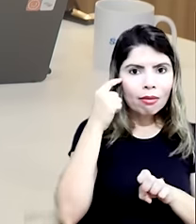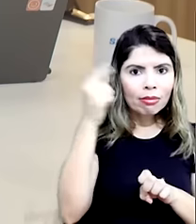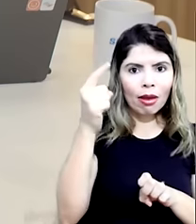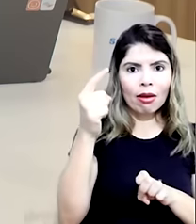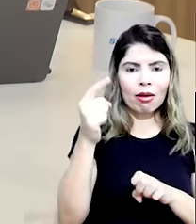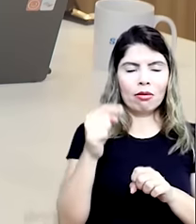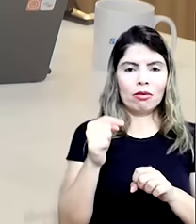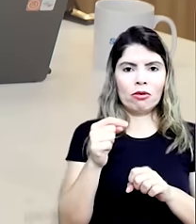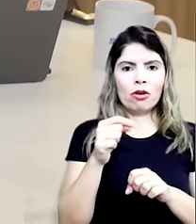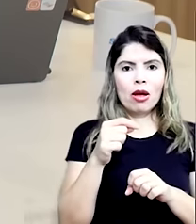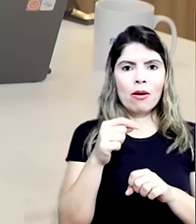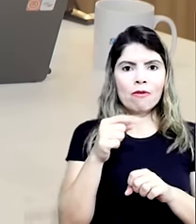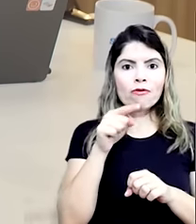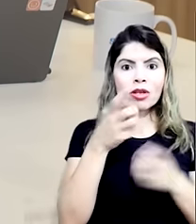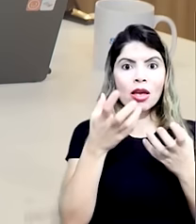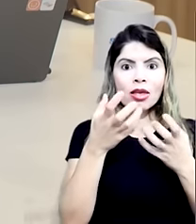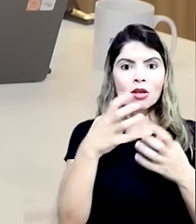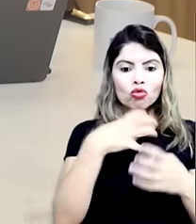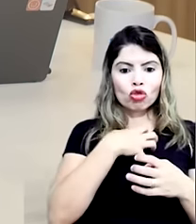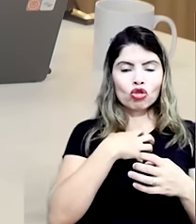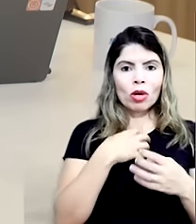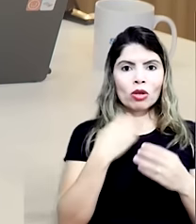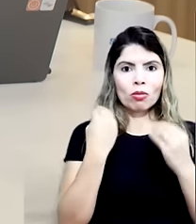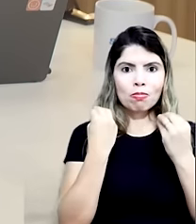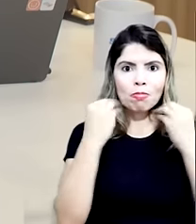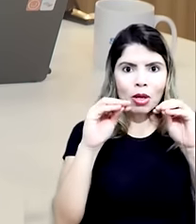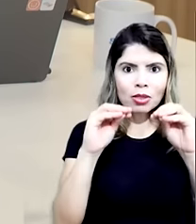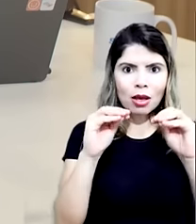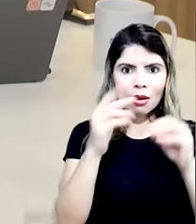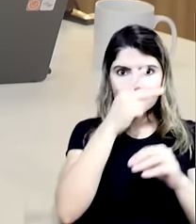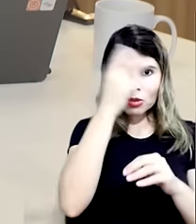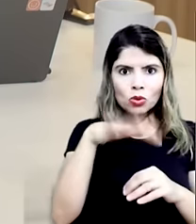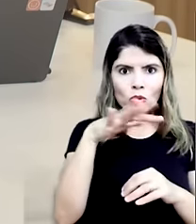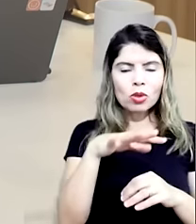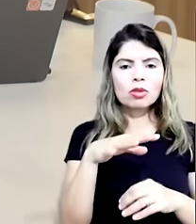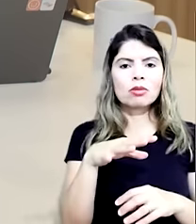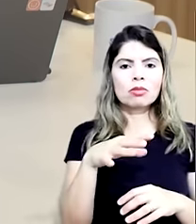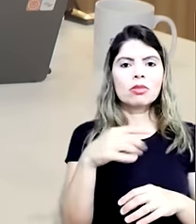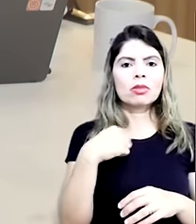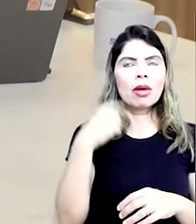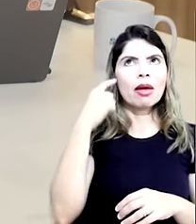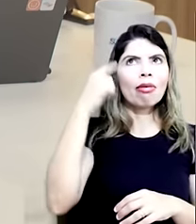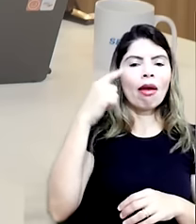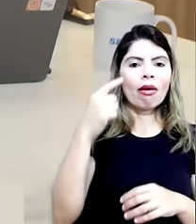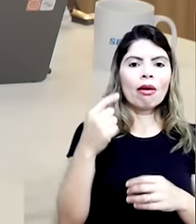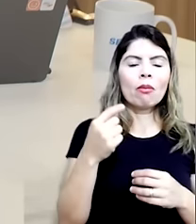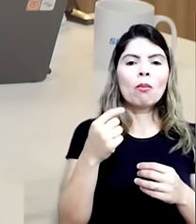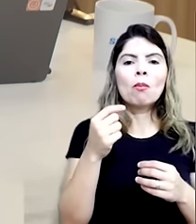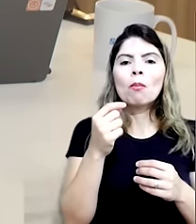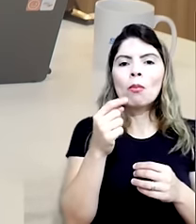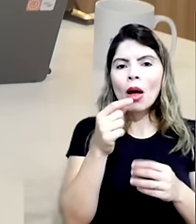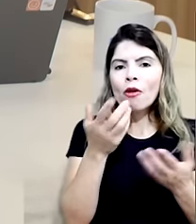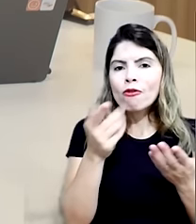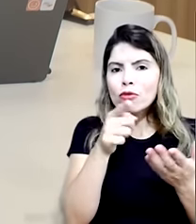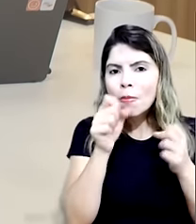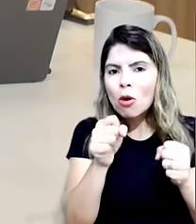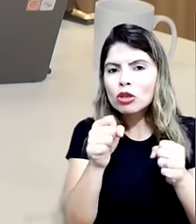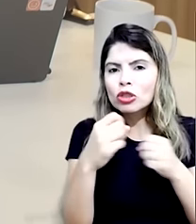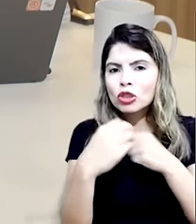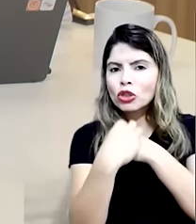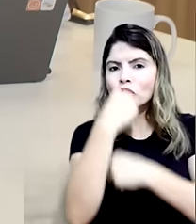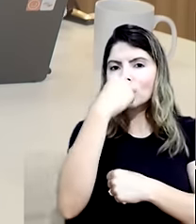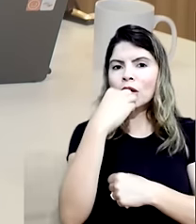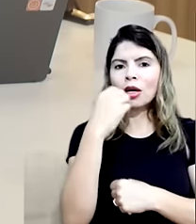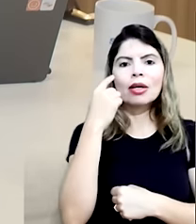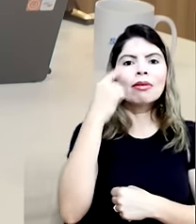passar essa mensagem que ele quer passar Então vou jogar essa pro César César dá uma ideia ali de um roteiro mínimo necessário que esse empreendedor precisa ter